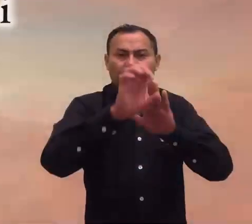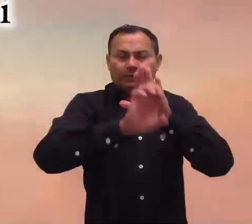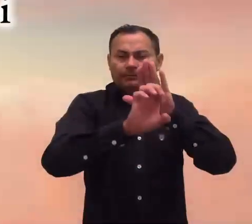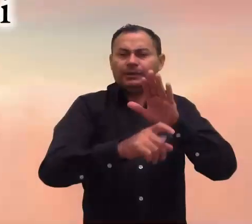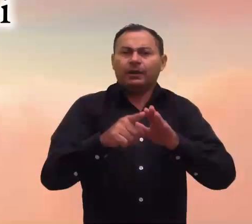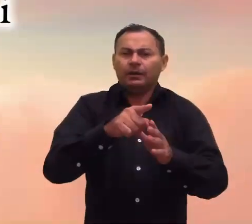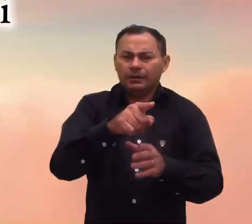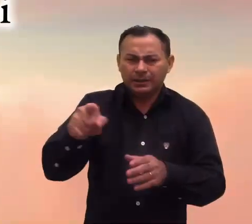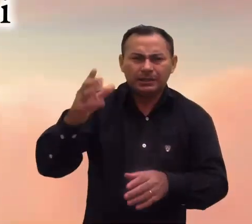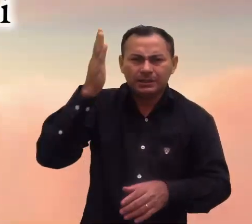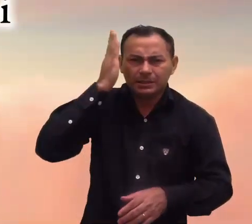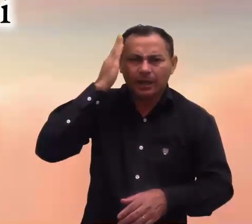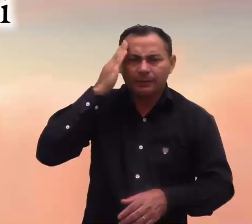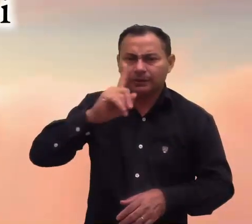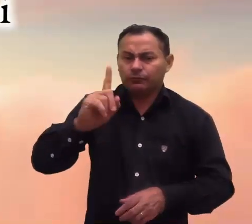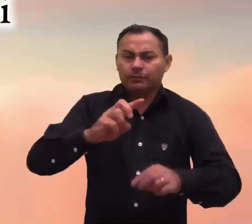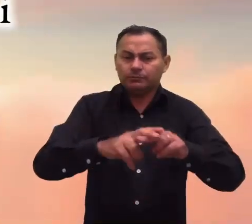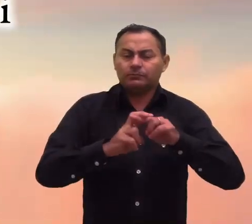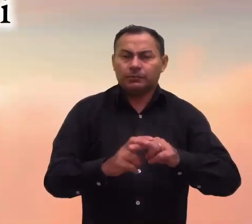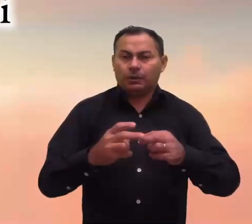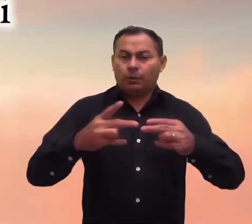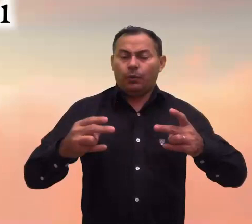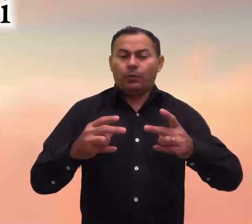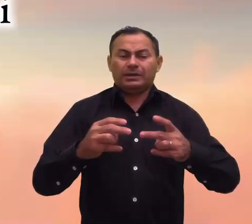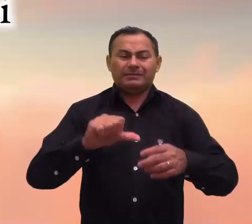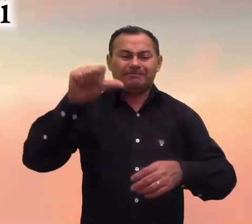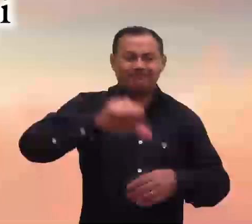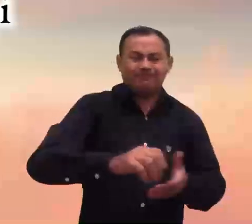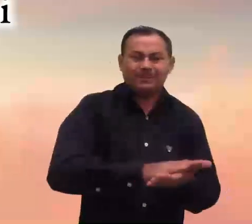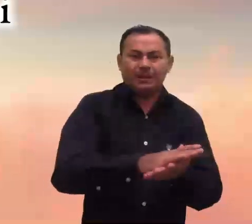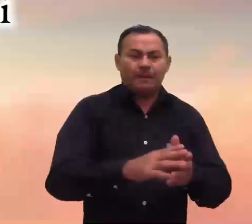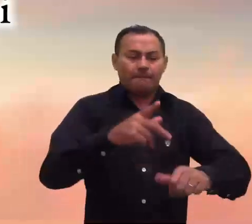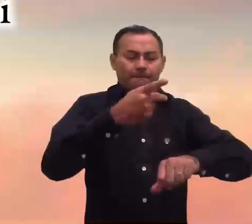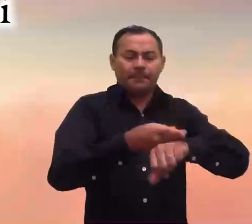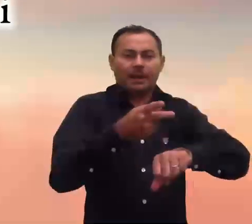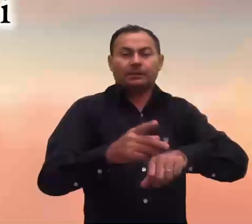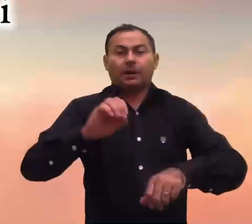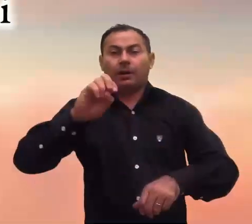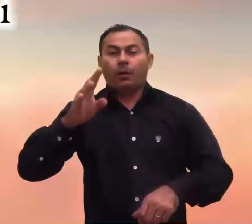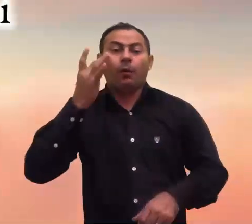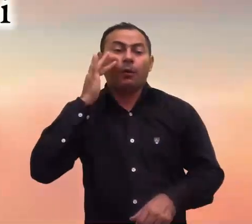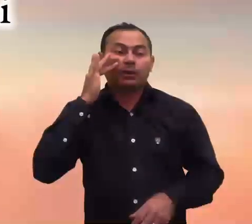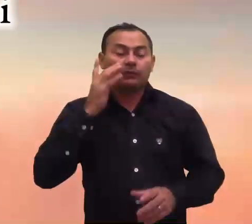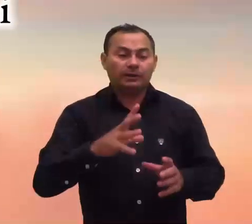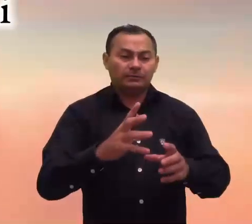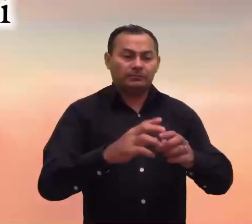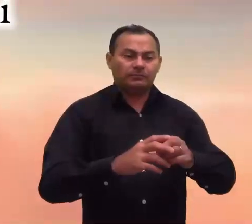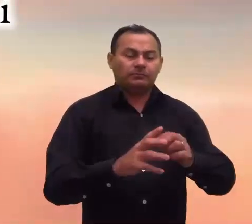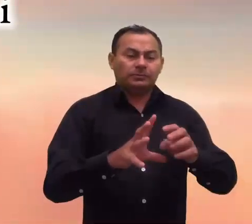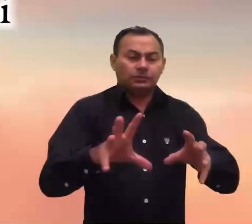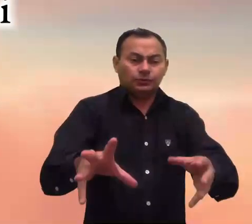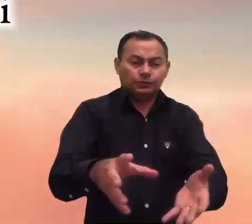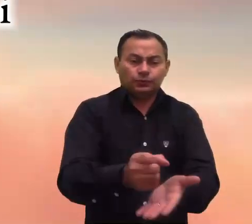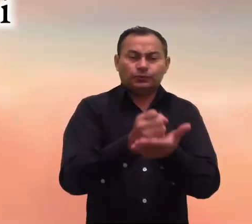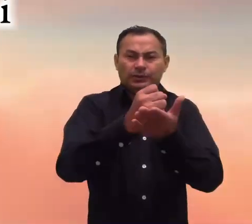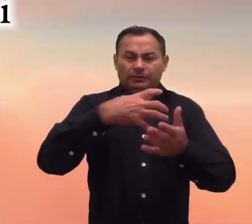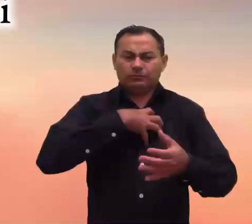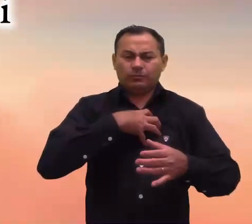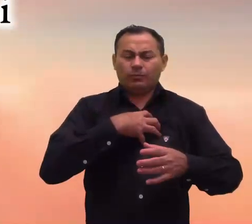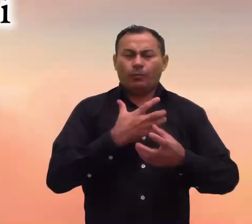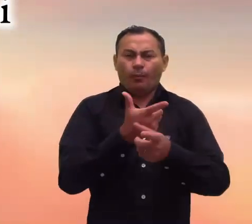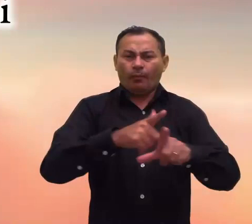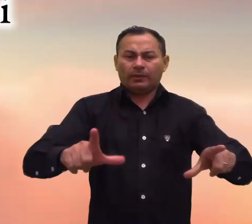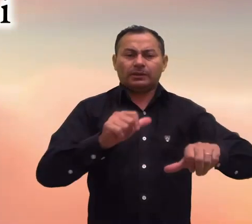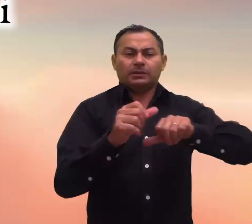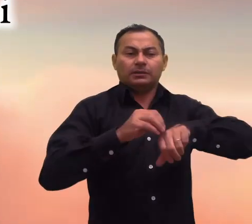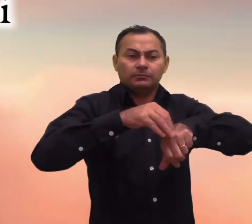escreve assim: Pois vocês sabem que não foi por meio de coisas perecíveis, como prata ou ouro, que vocês foram redimidos da sua